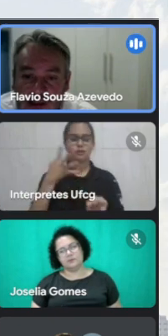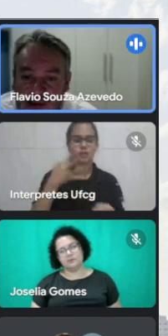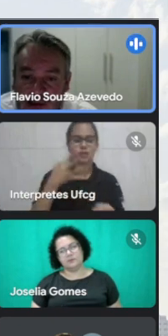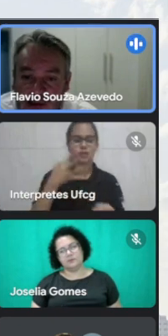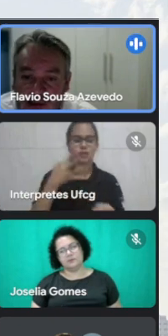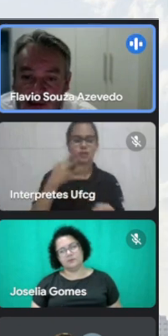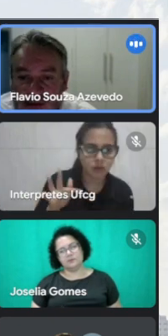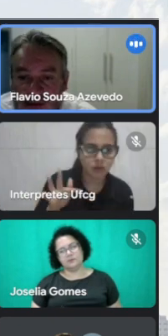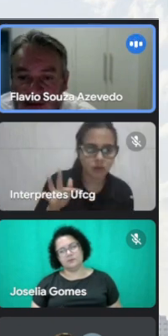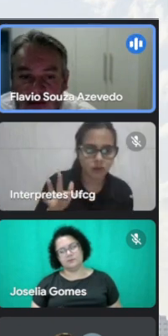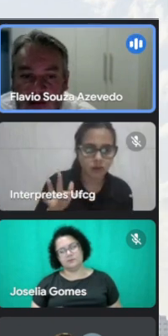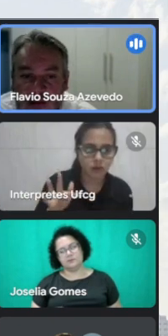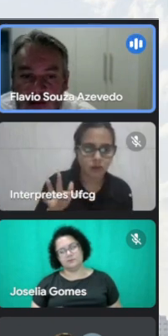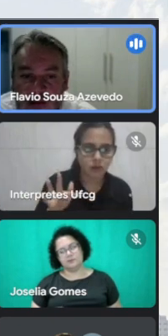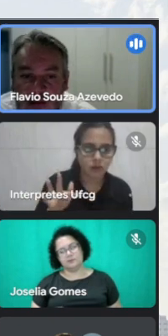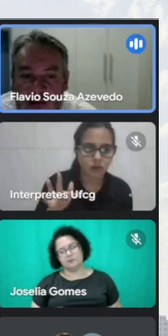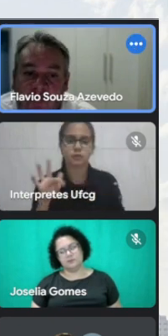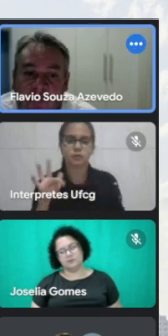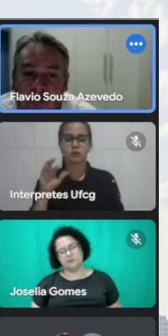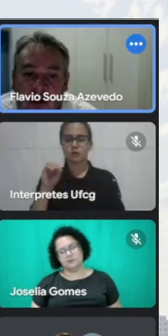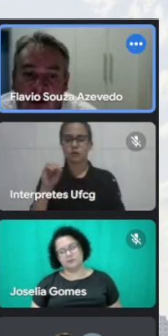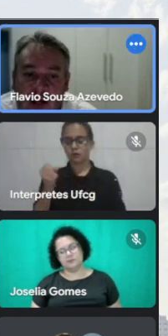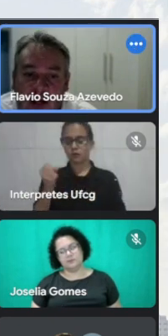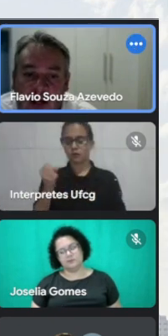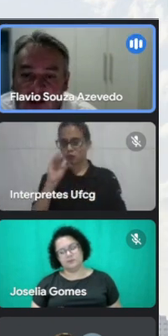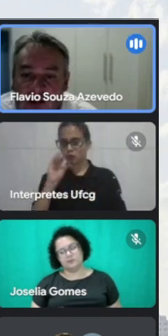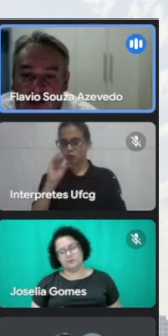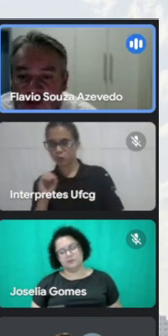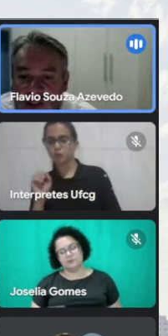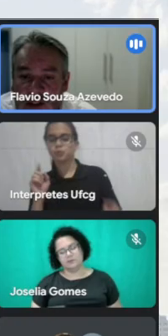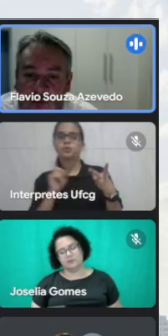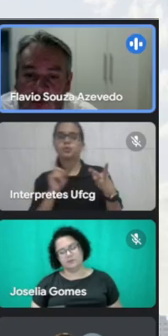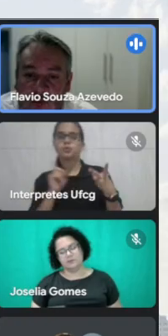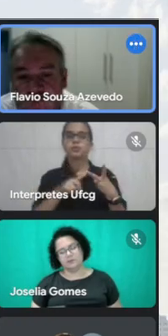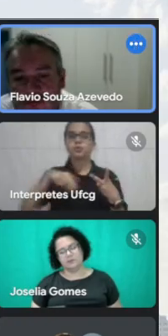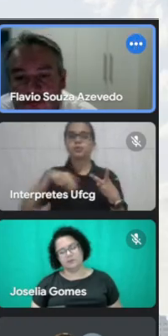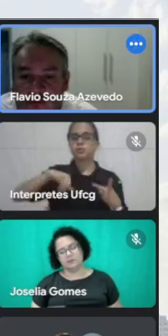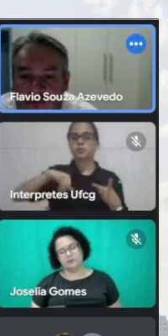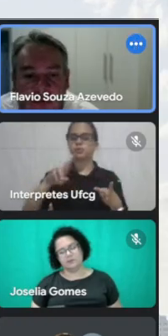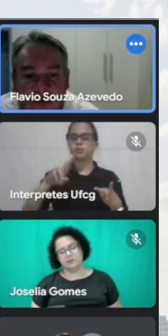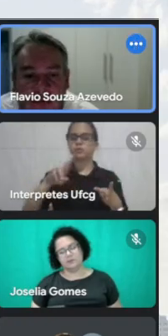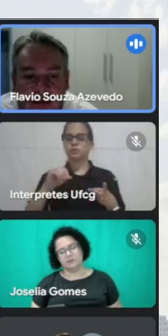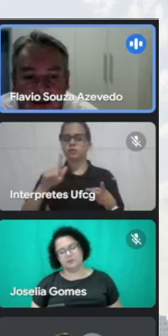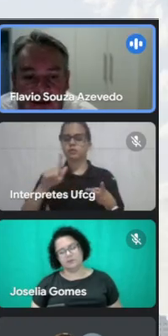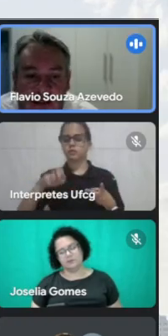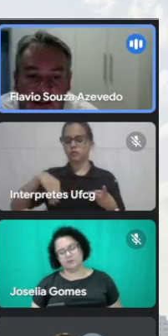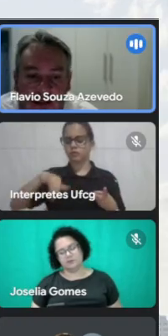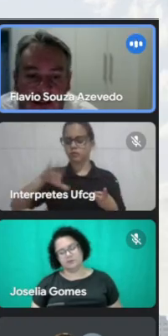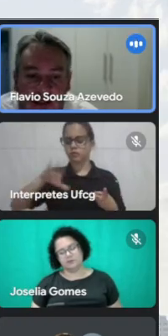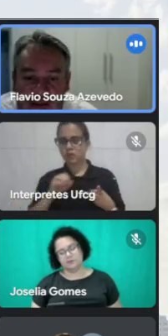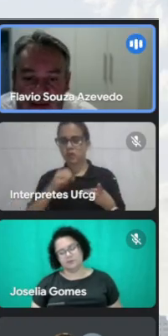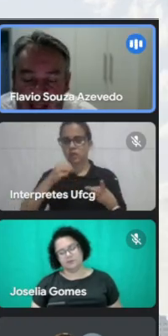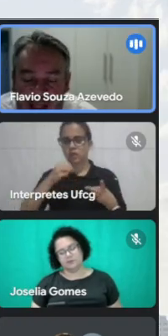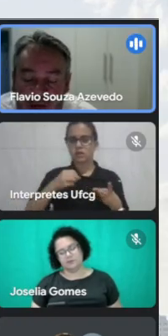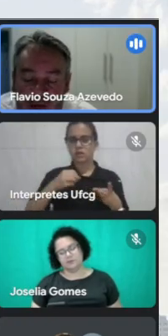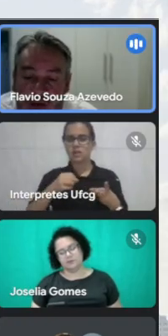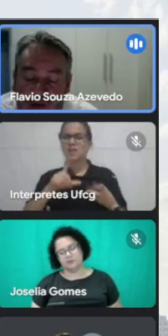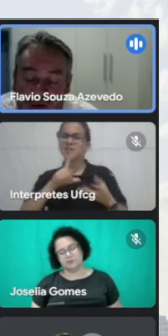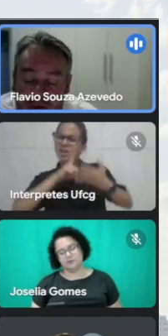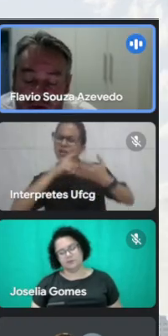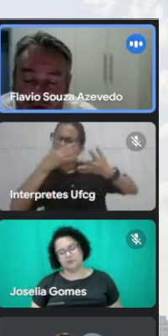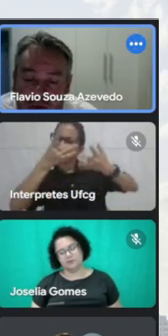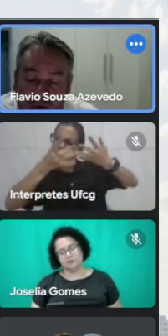ainda, estava ruim a situação. Aí tem o nitrogênio, nitrito, nitrato, uma série